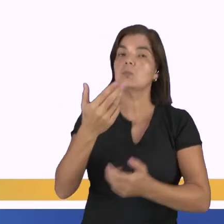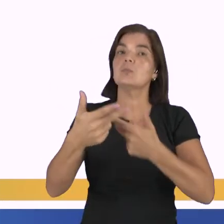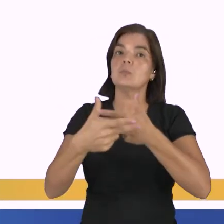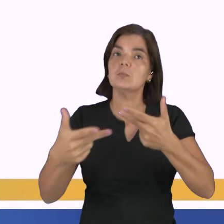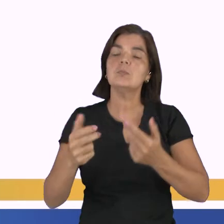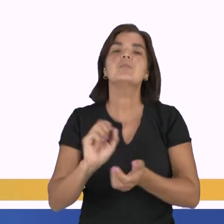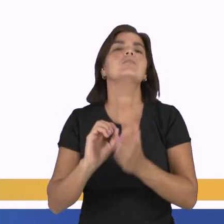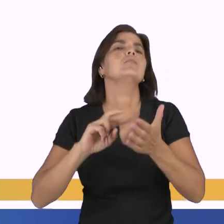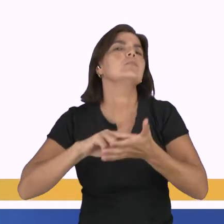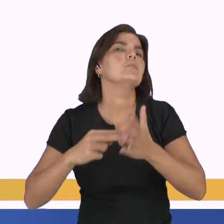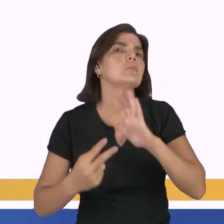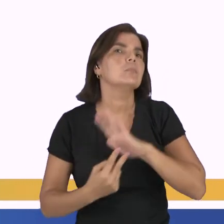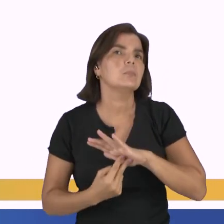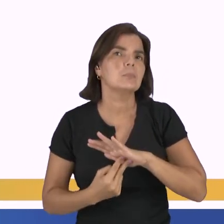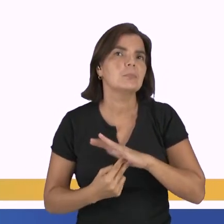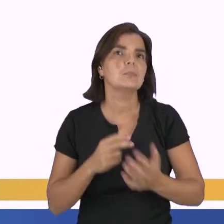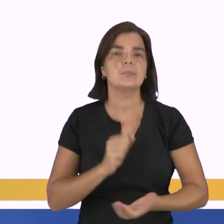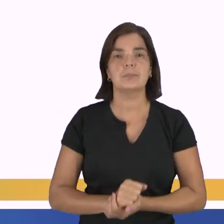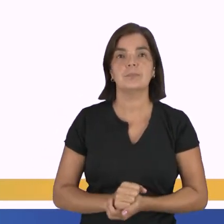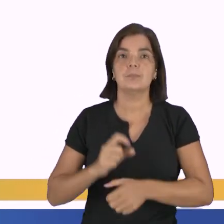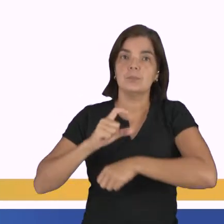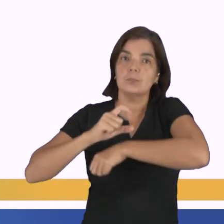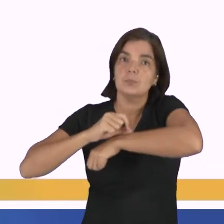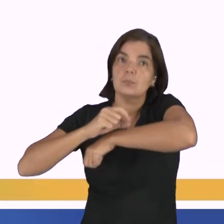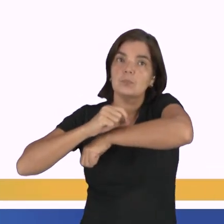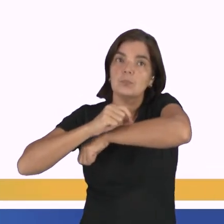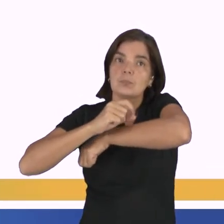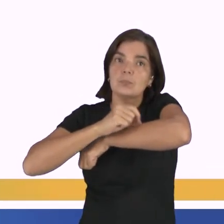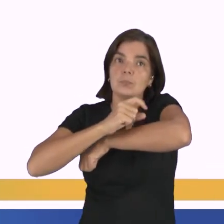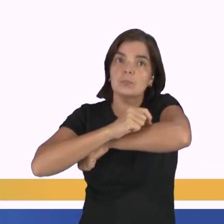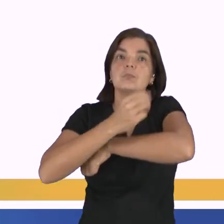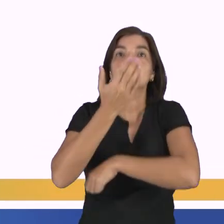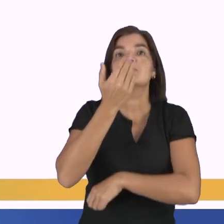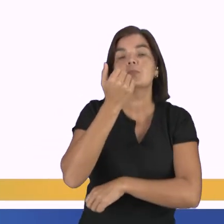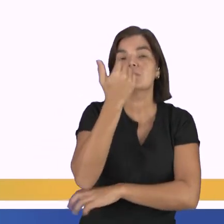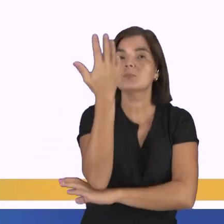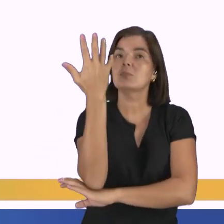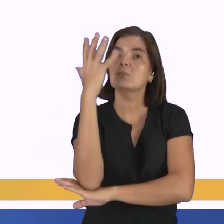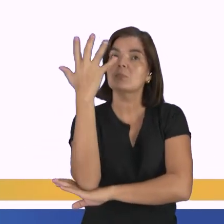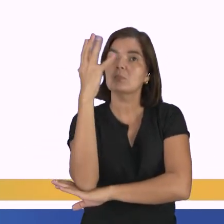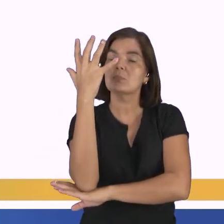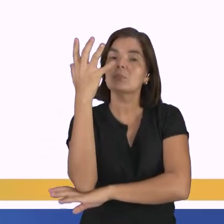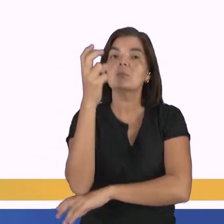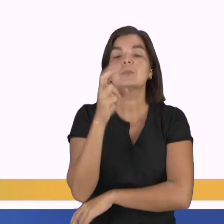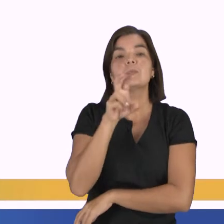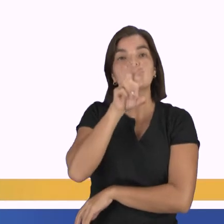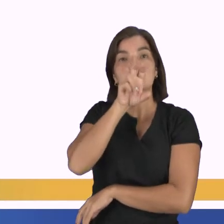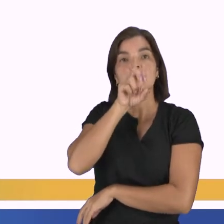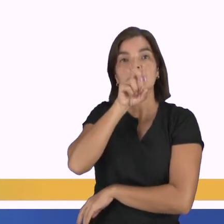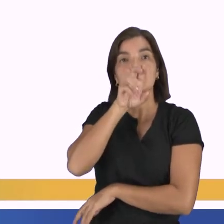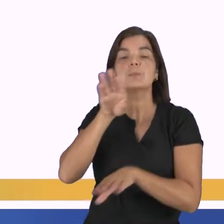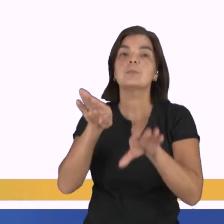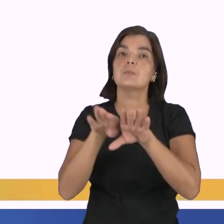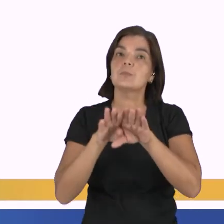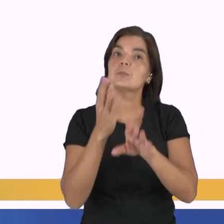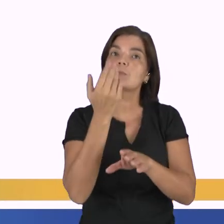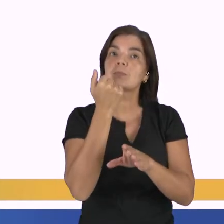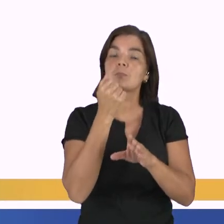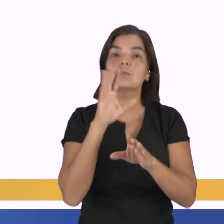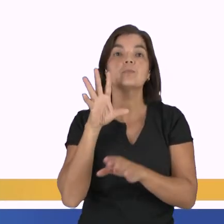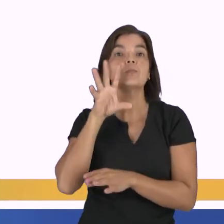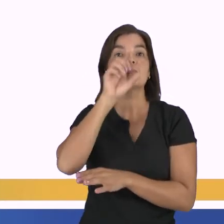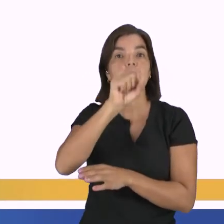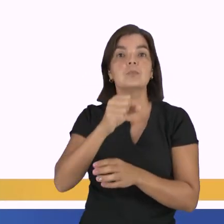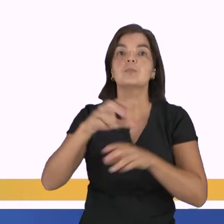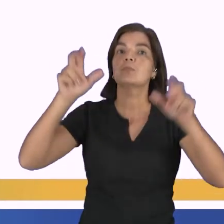de alguém aqui então o que que significa aqui ó a formiga vai comer aqui tem um esquilo e Ambos são devorados